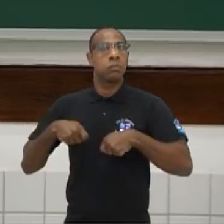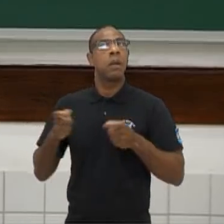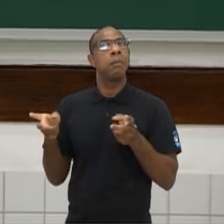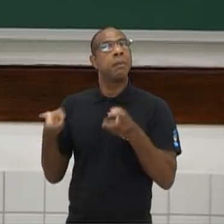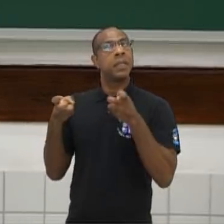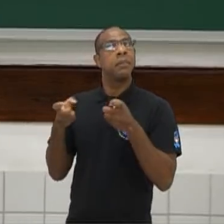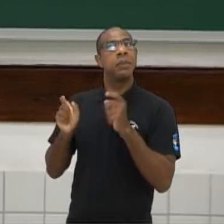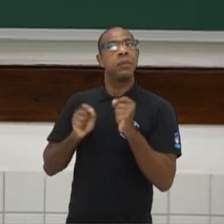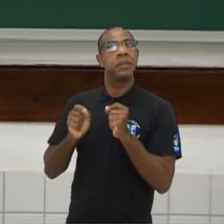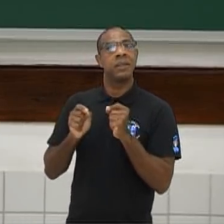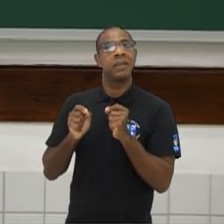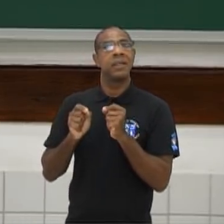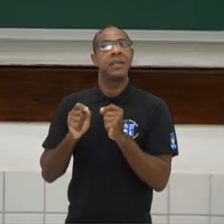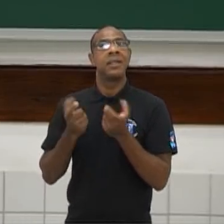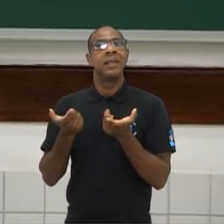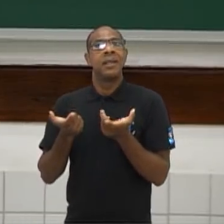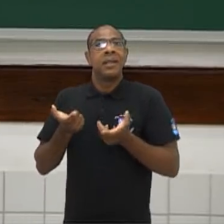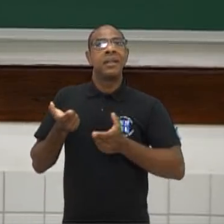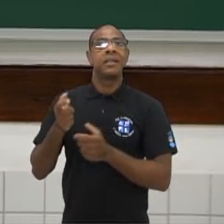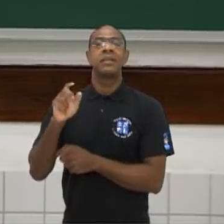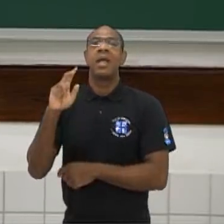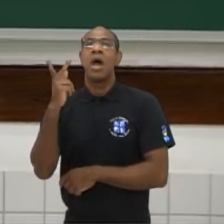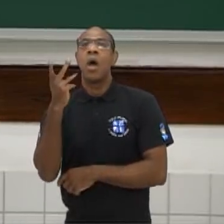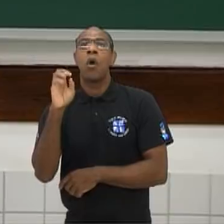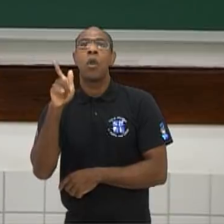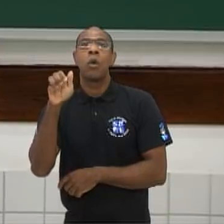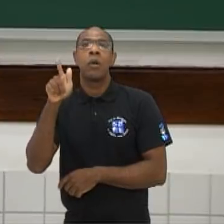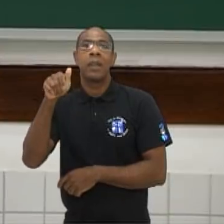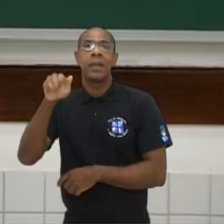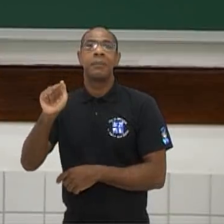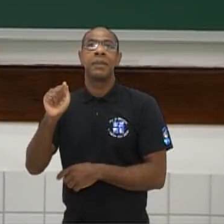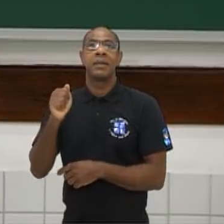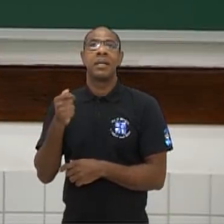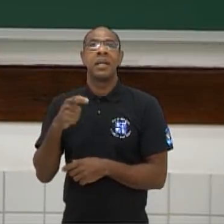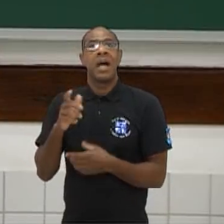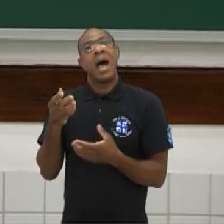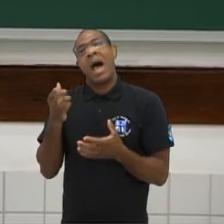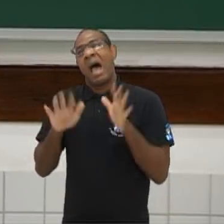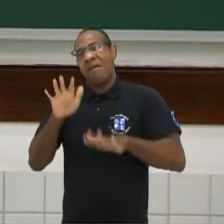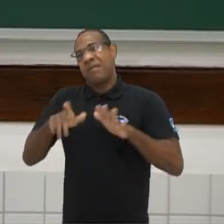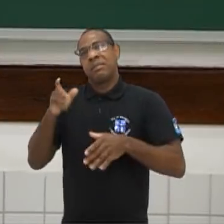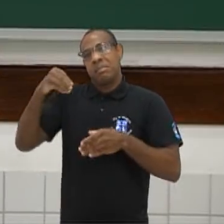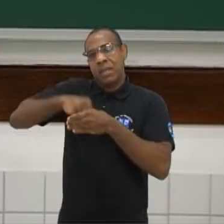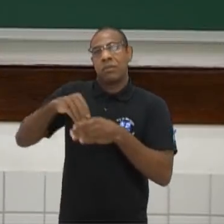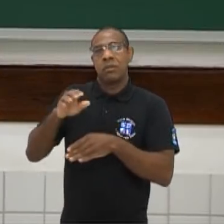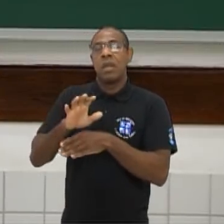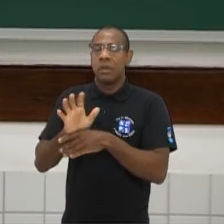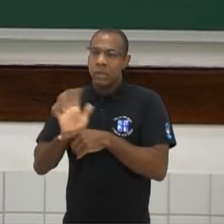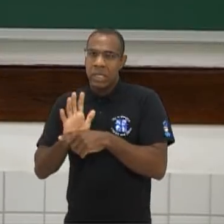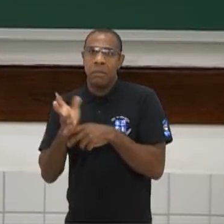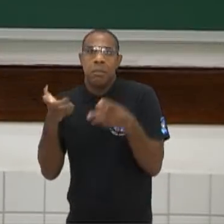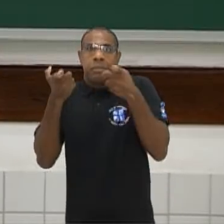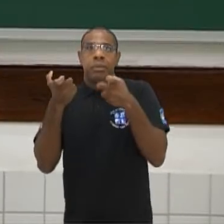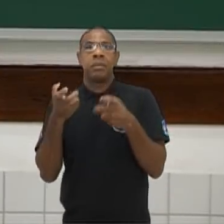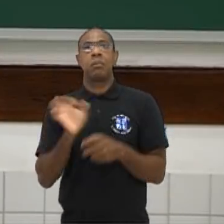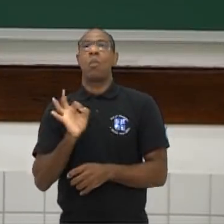de hologramas que nem a gente consegue estar percebendo no modelo do cinema. Lógico que ali teremos um